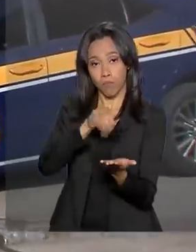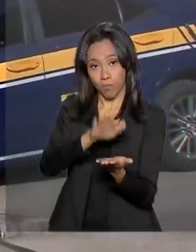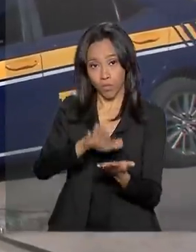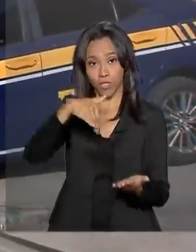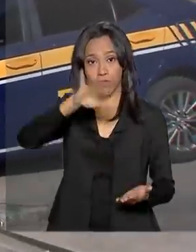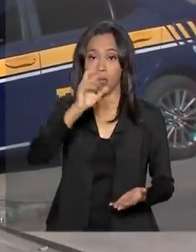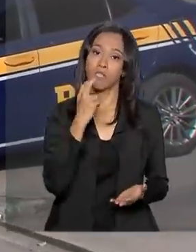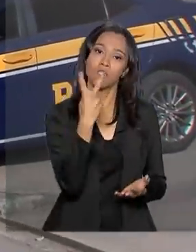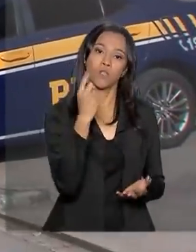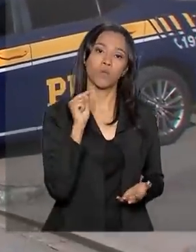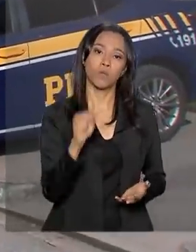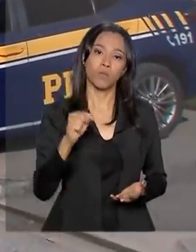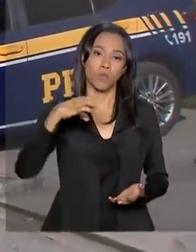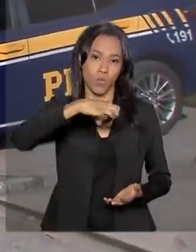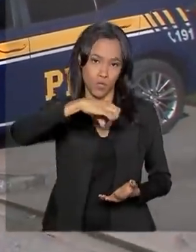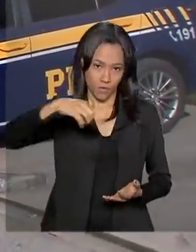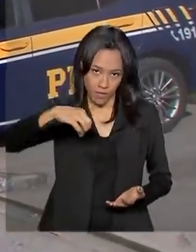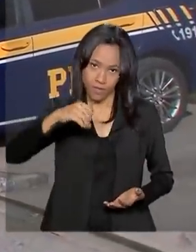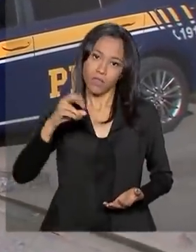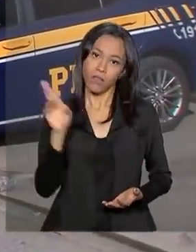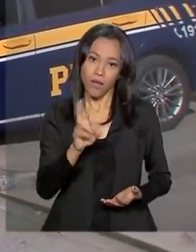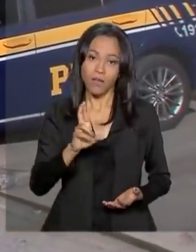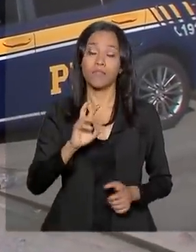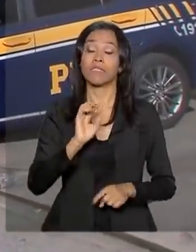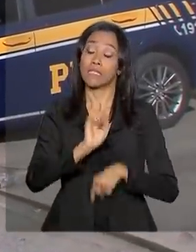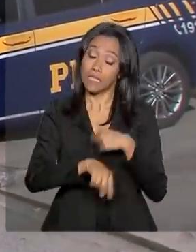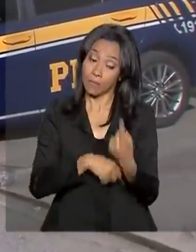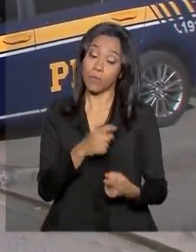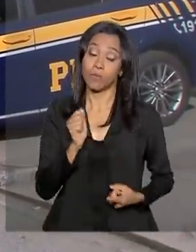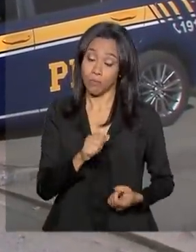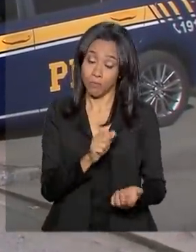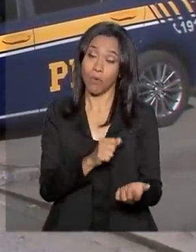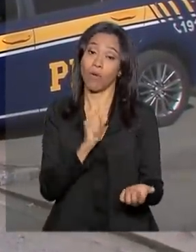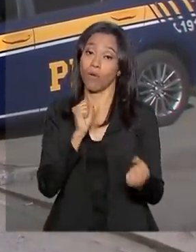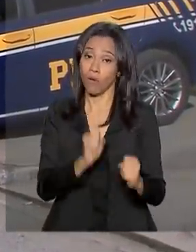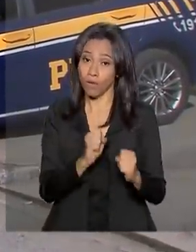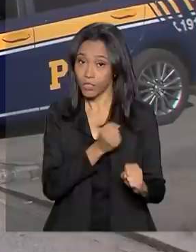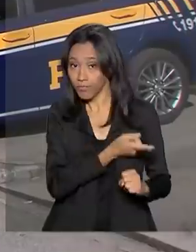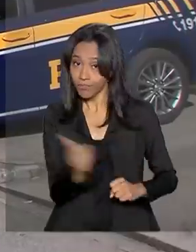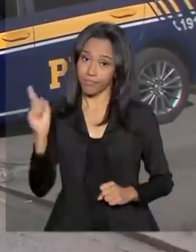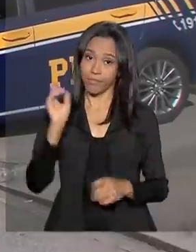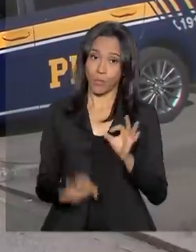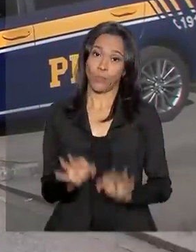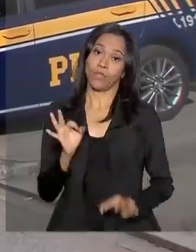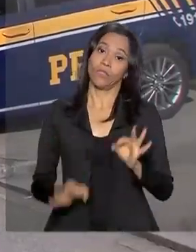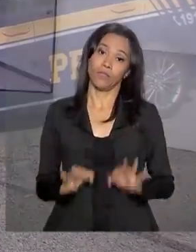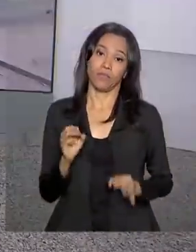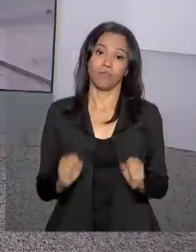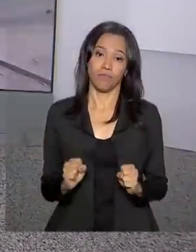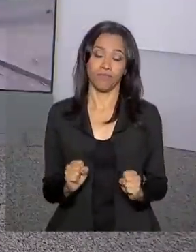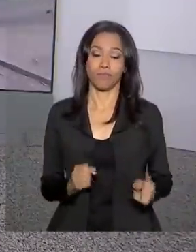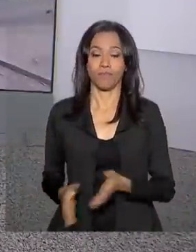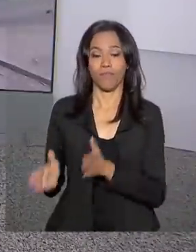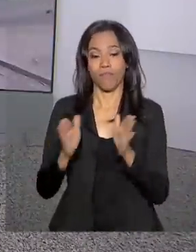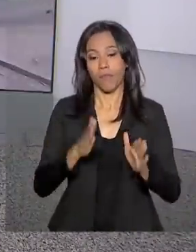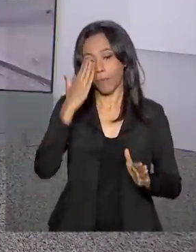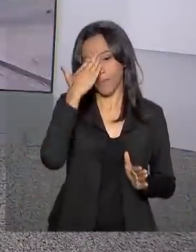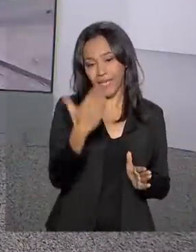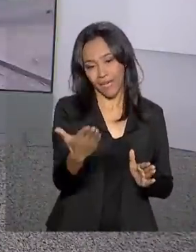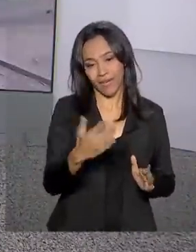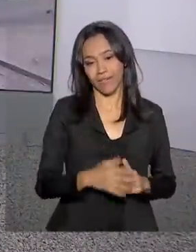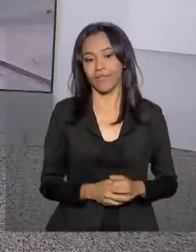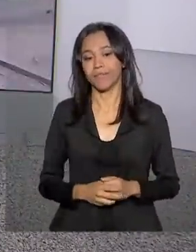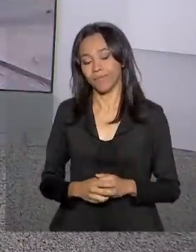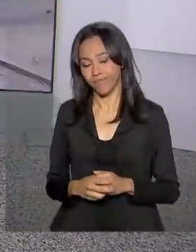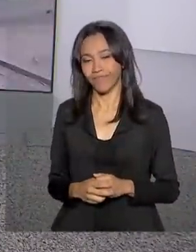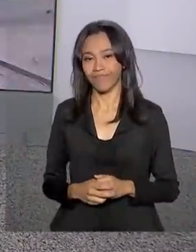R$ 2.900 e ainda pode responder criminalmente na justiça. Obrigada pelas suas informações, é uma brincadeira